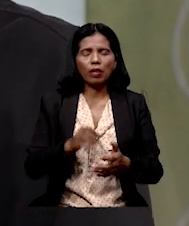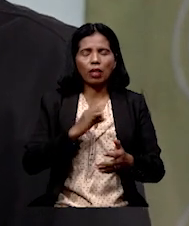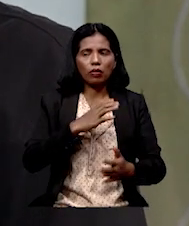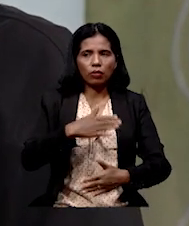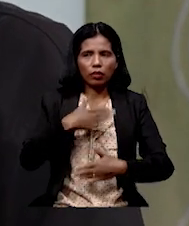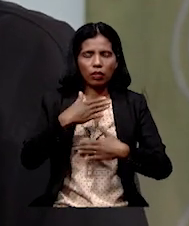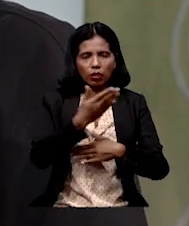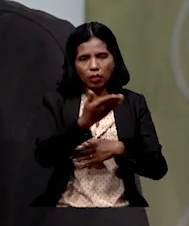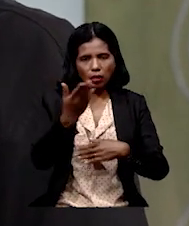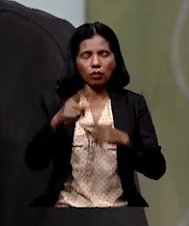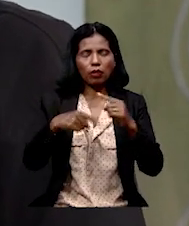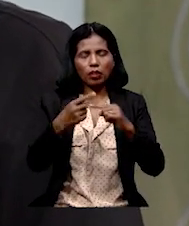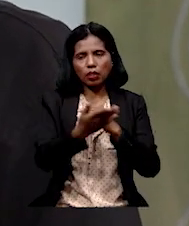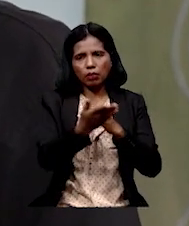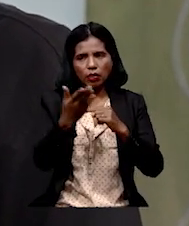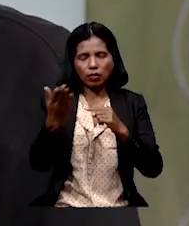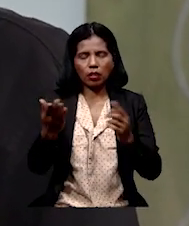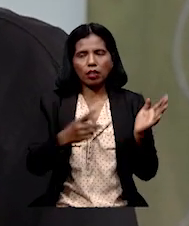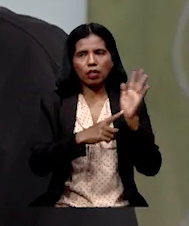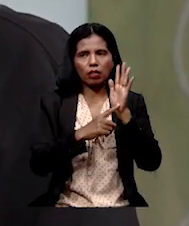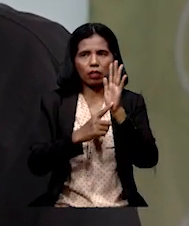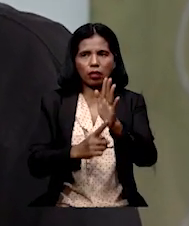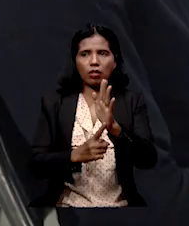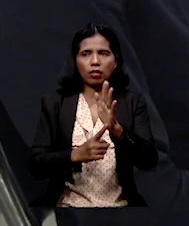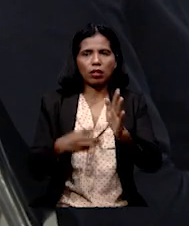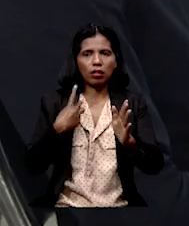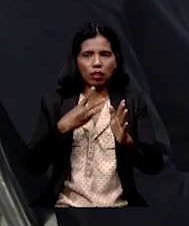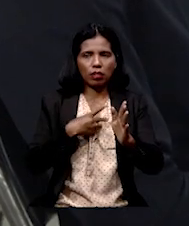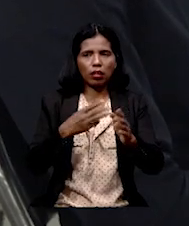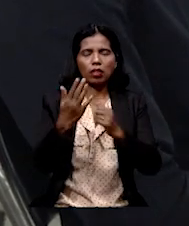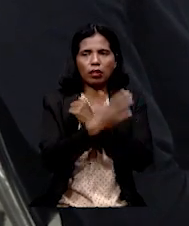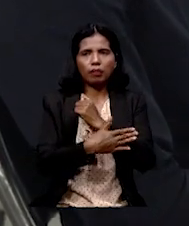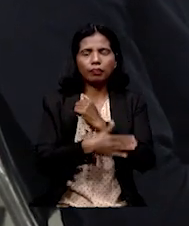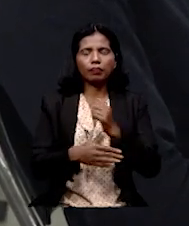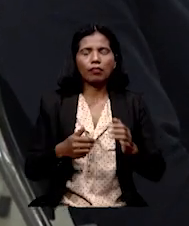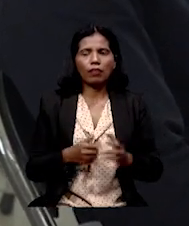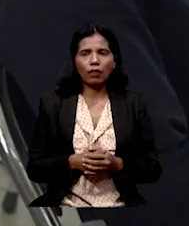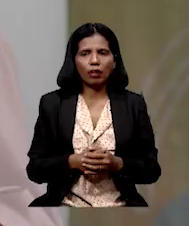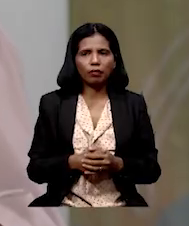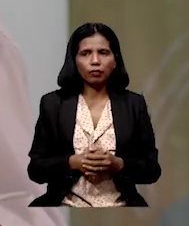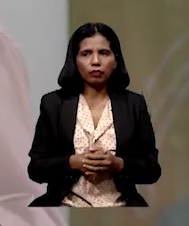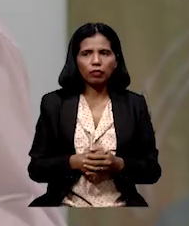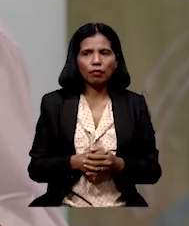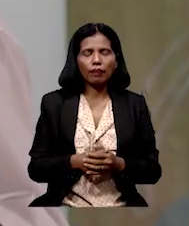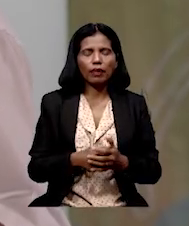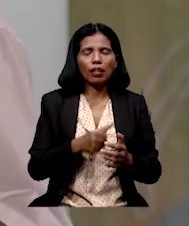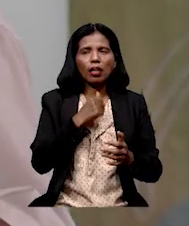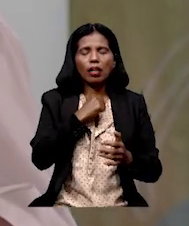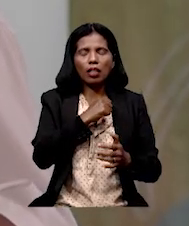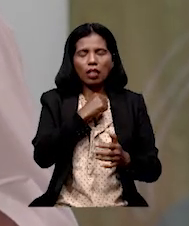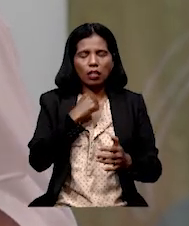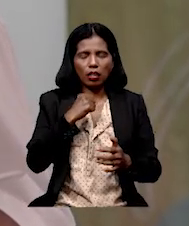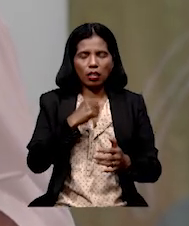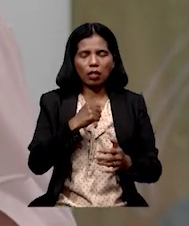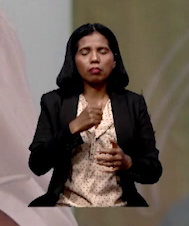ba hiri tebot sira hatama kontiurus floras e faunas ia ite nerai. Gerente Salesiano Media Center, Padre Guido Carmo da Silva